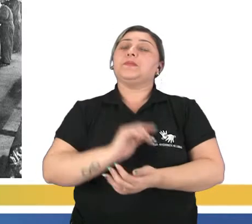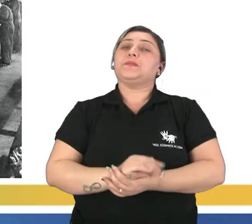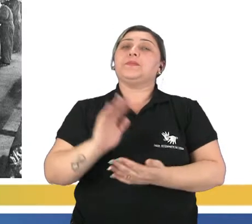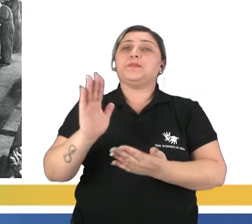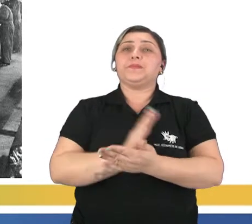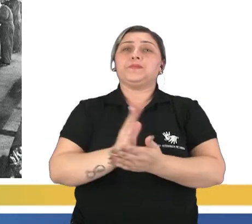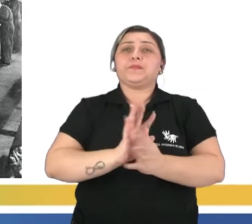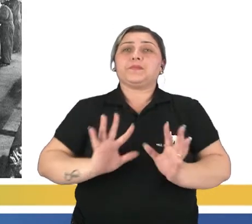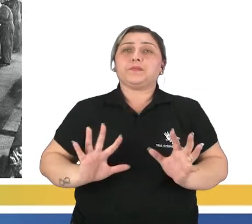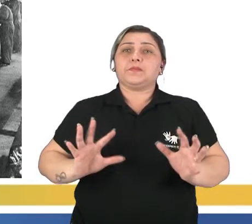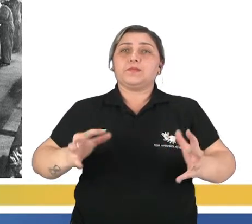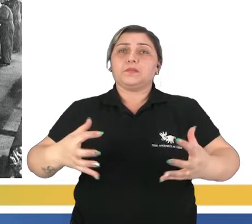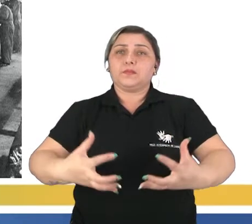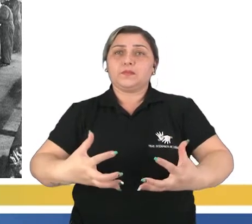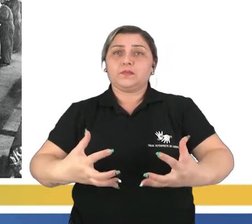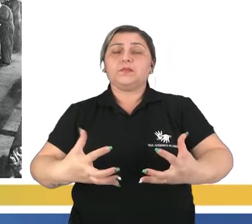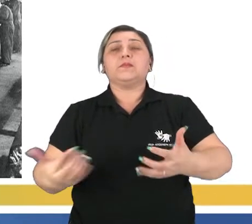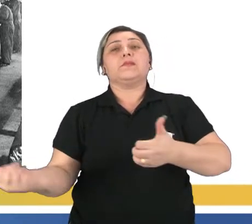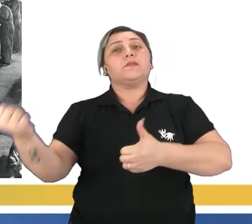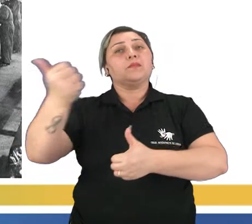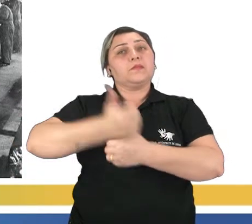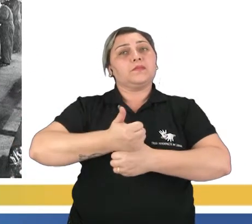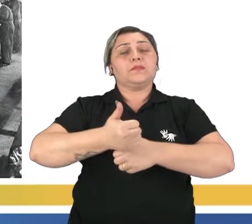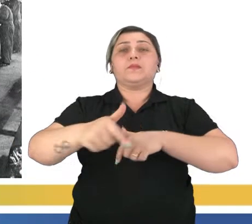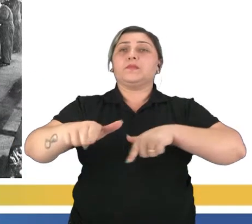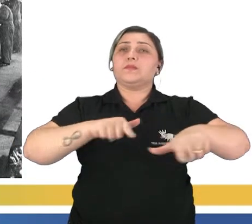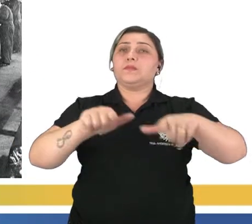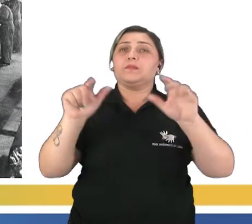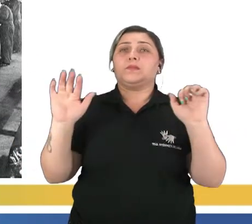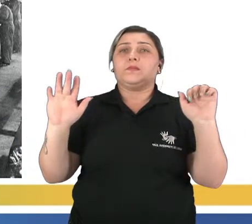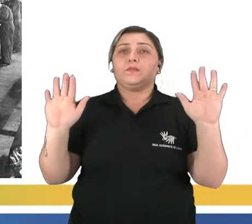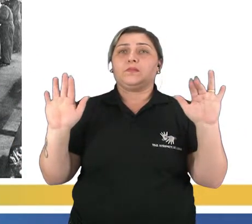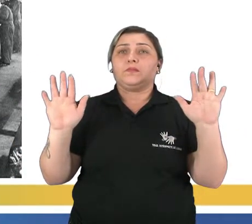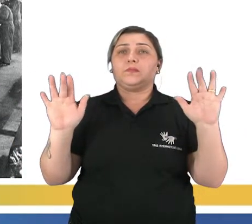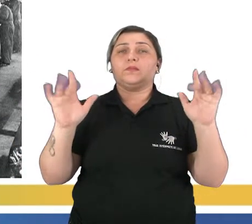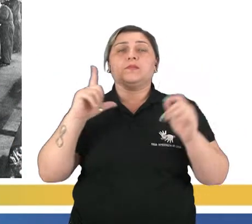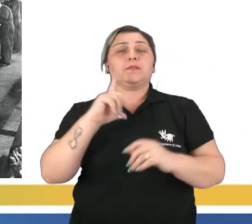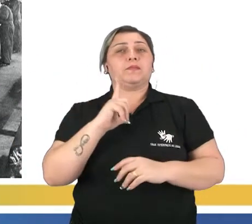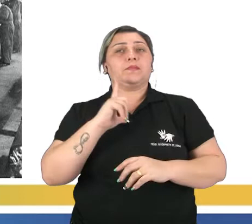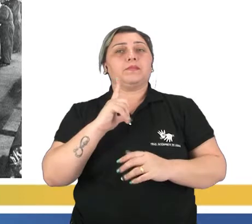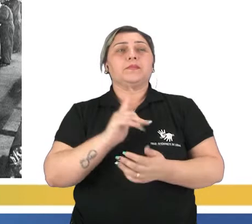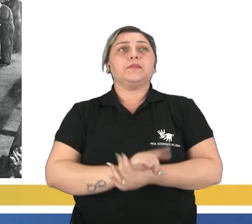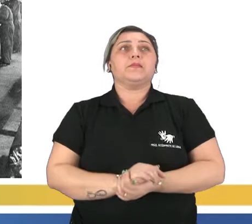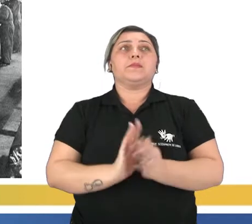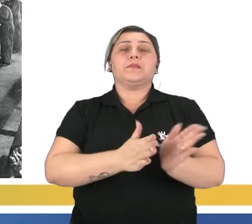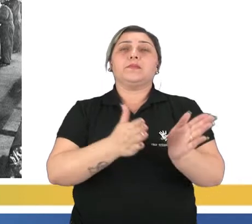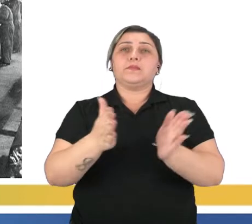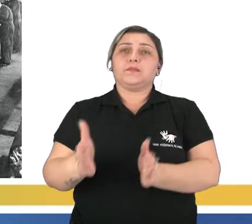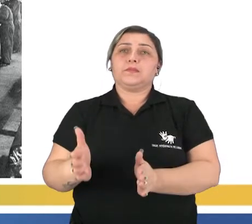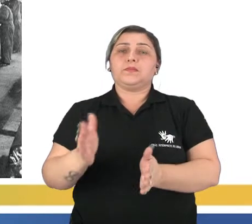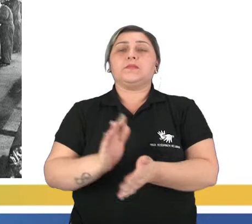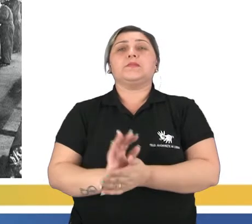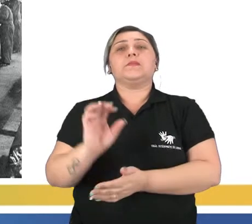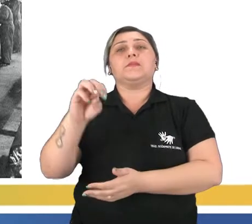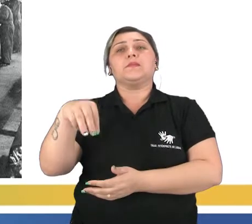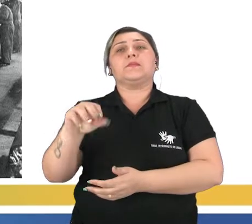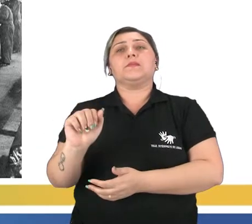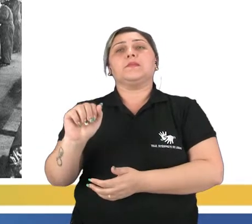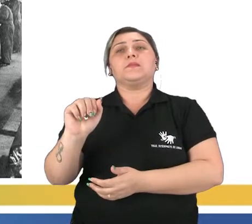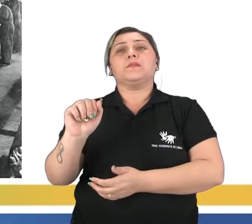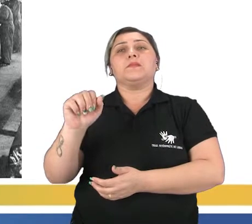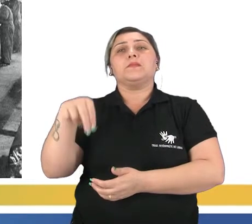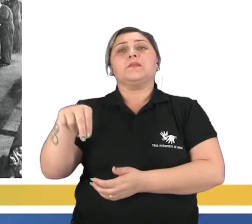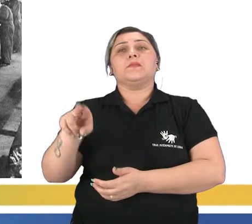algumas máquinas que foram substituindo o trabalho manual. Então a gente tem nesse período a manufatura, depois